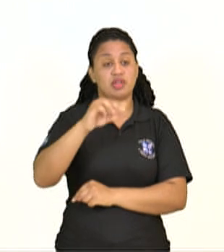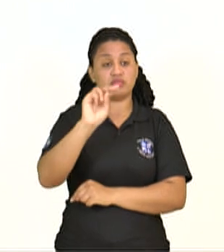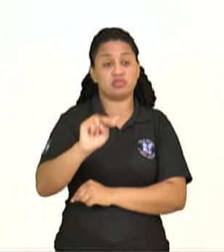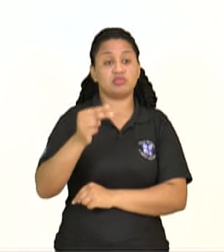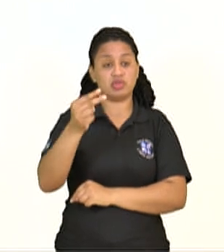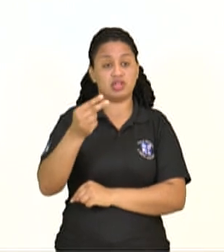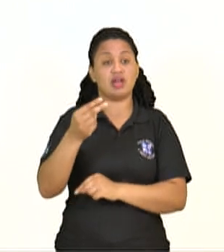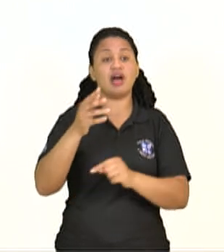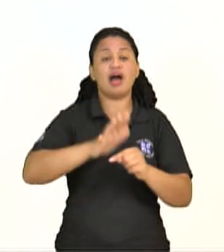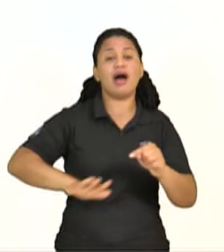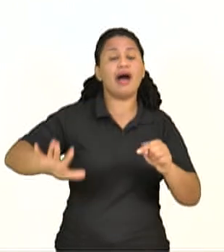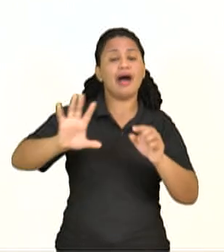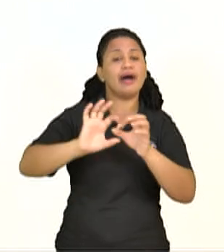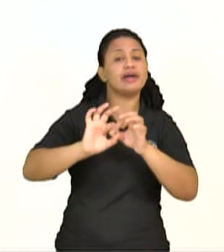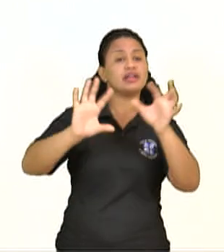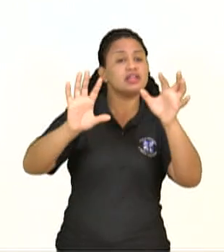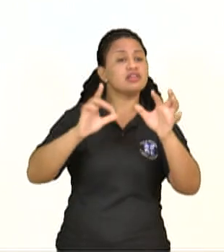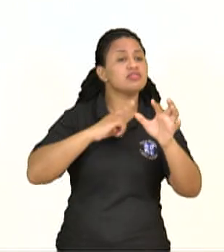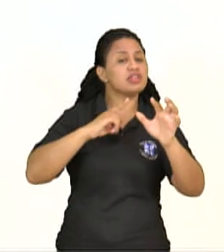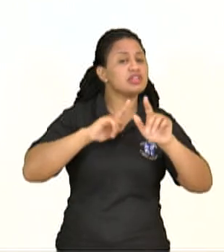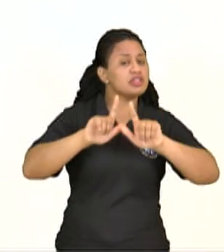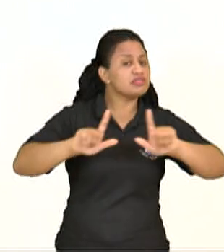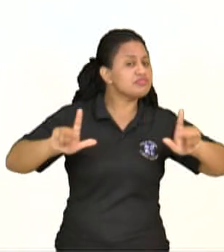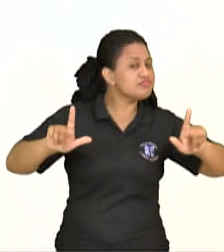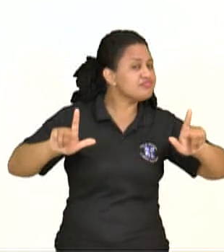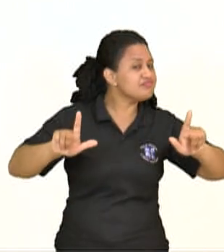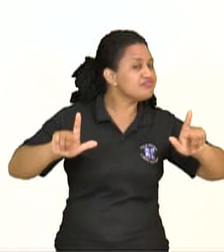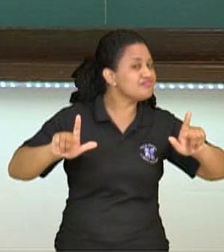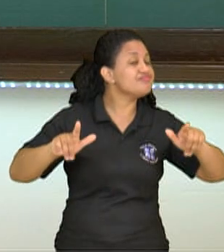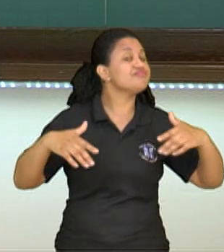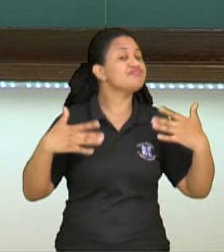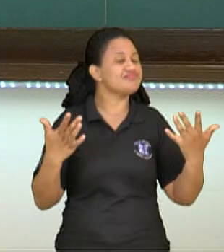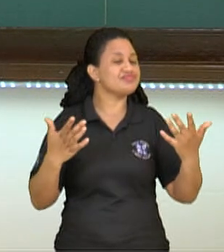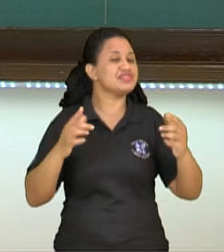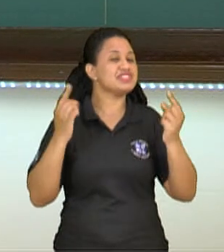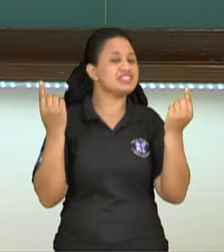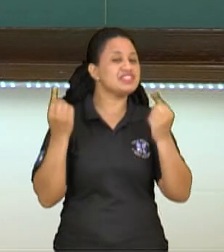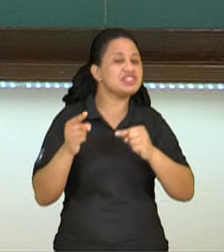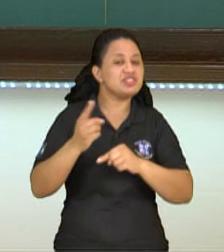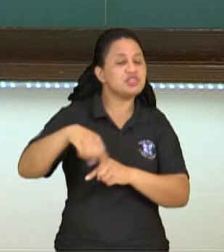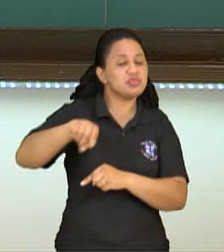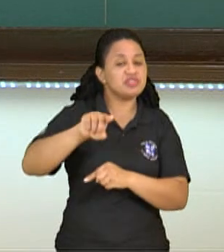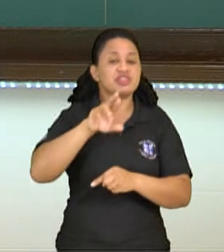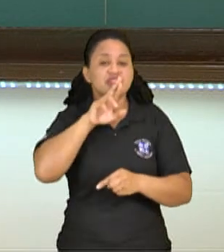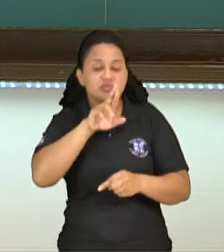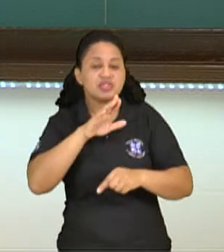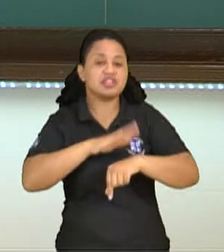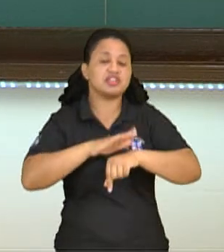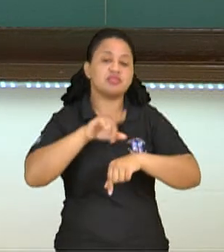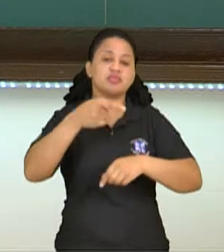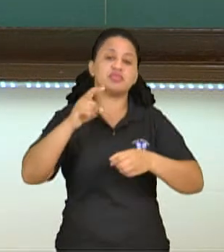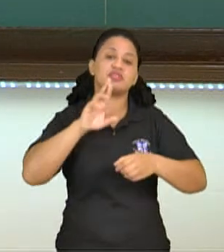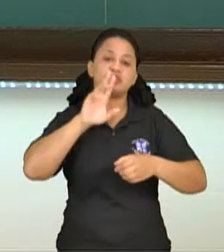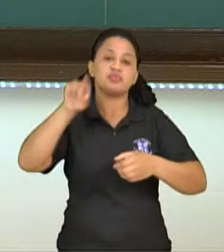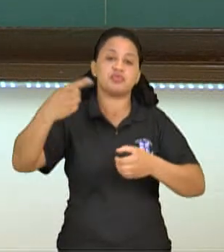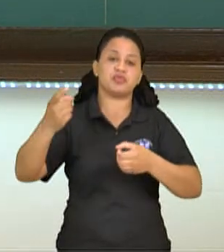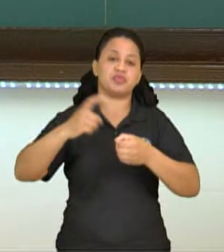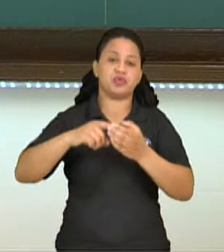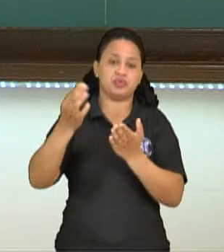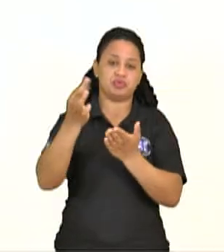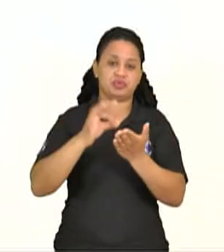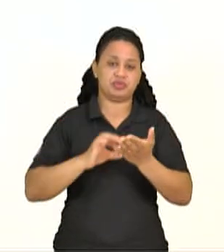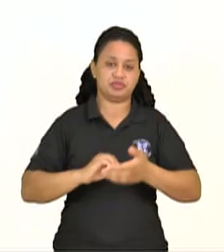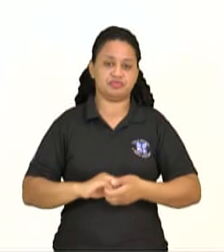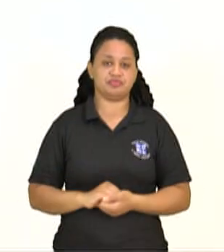que é a área da zona livre indicada no esquema? Ai, ai, ai. Mais um desafio aí para vocês? Então, tempinho, já retomo aqui para a gente fazer a